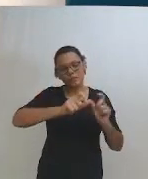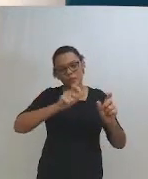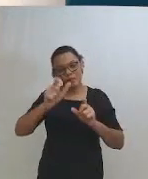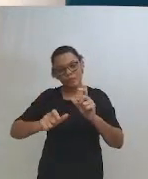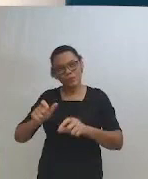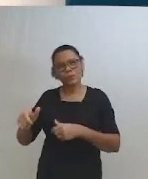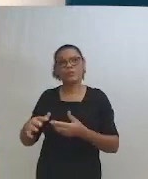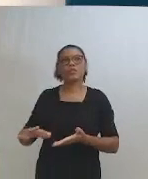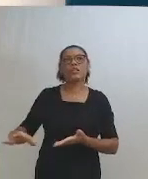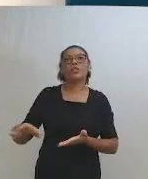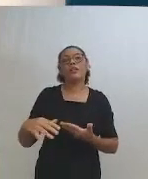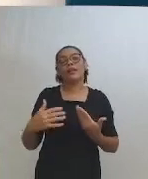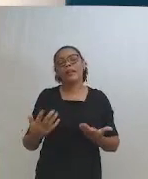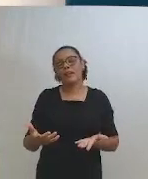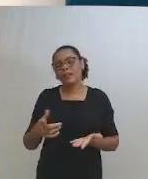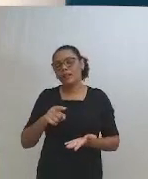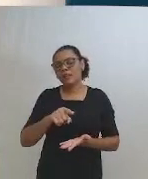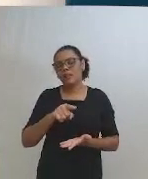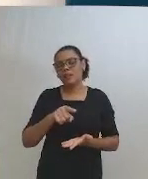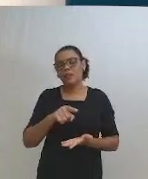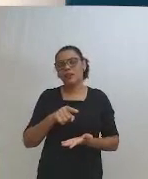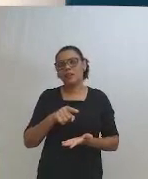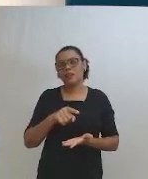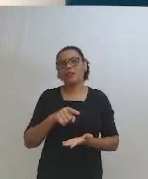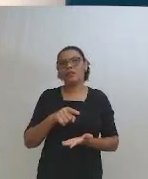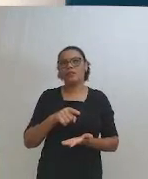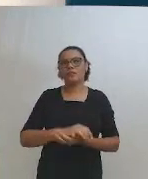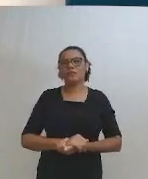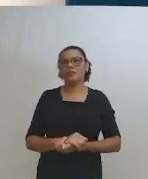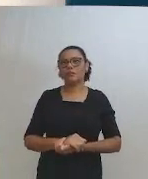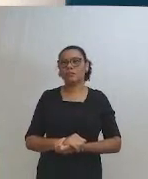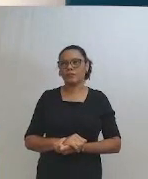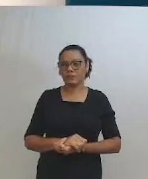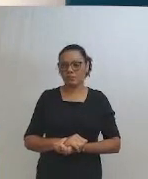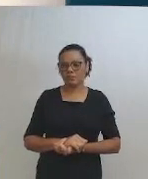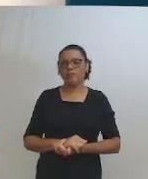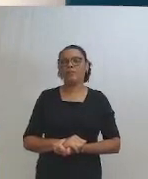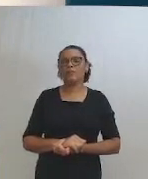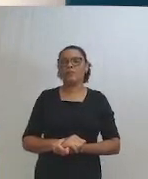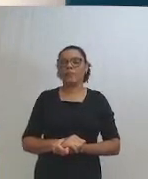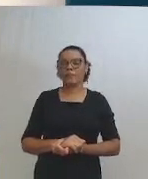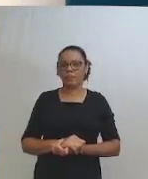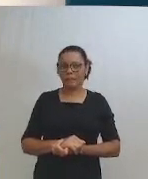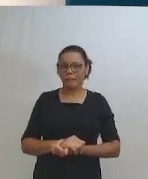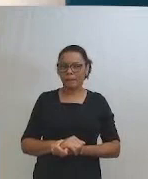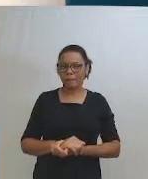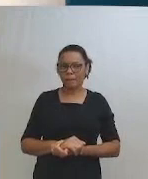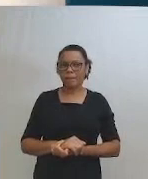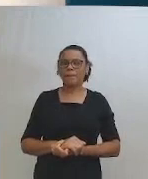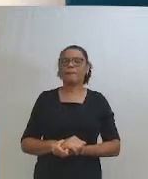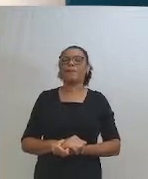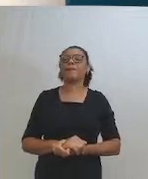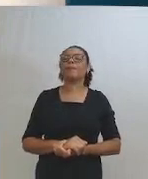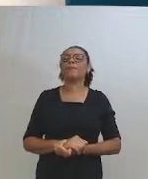que contra eles foram desferidos, mandados de prisão, a denúncia foi protocolada.